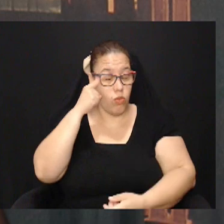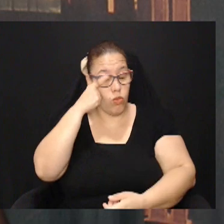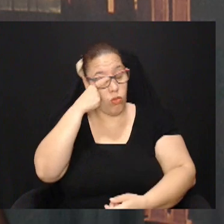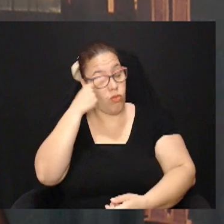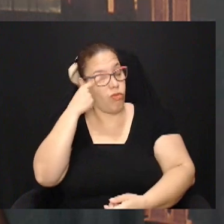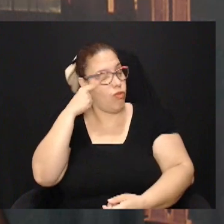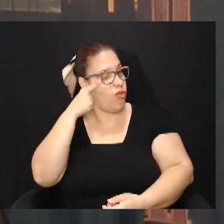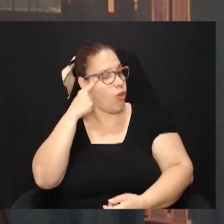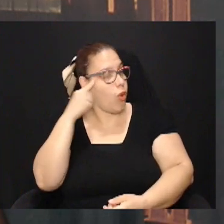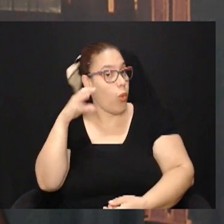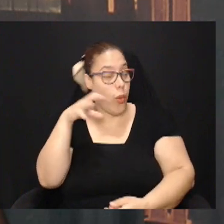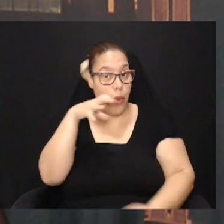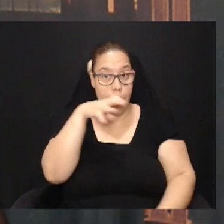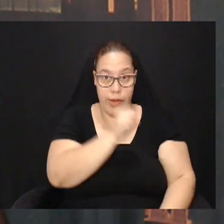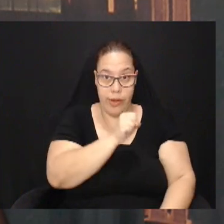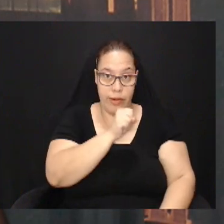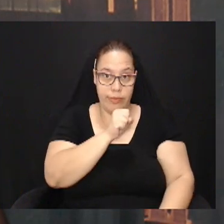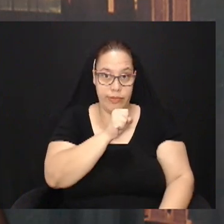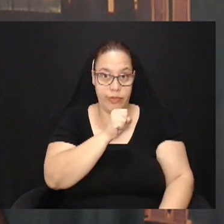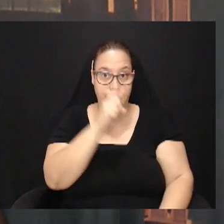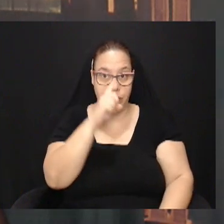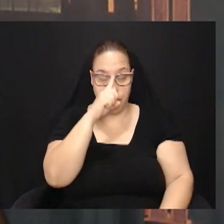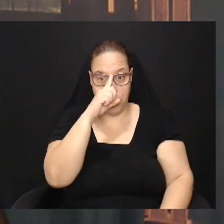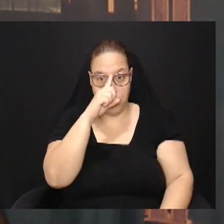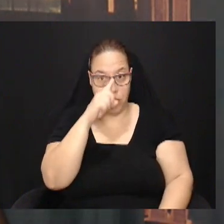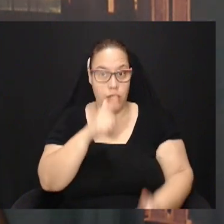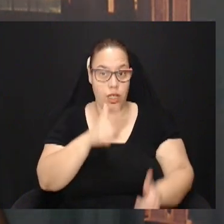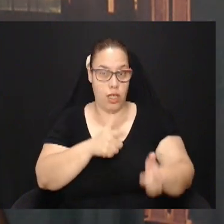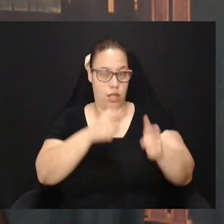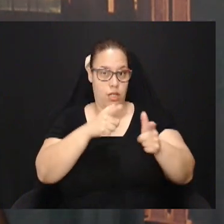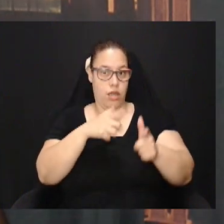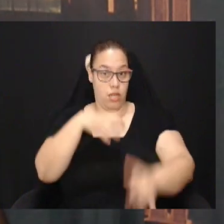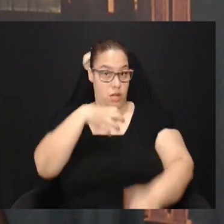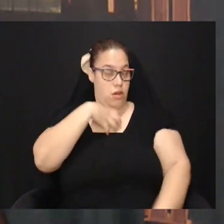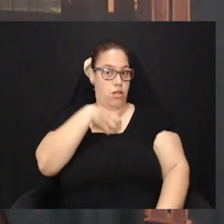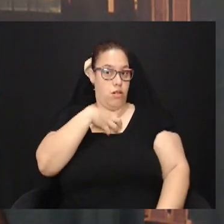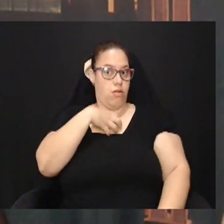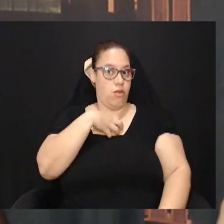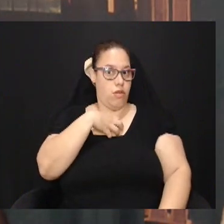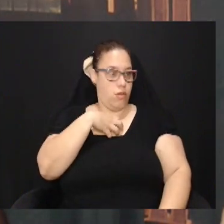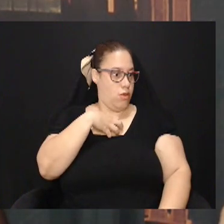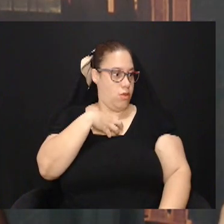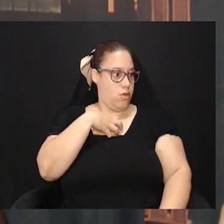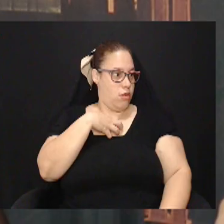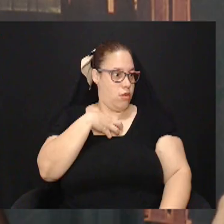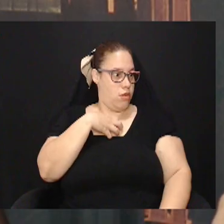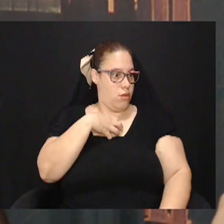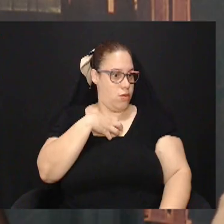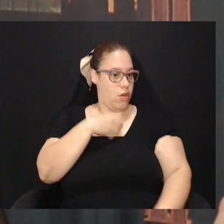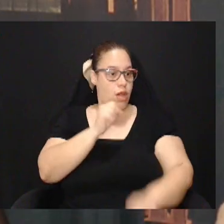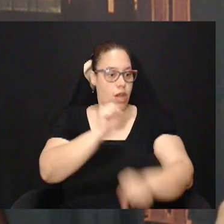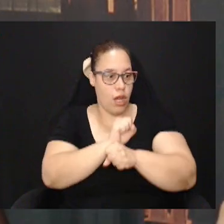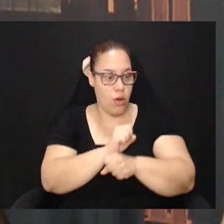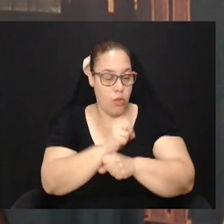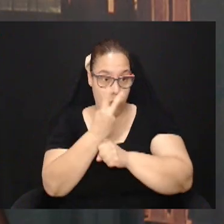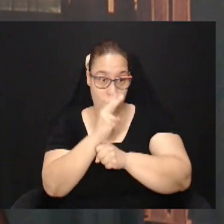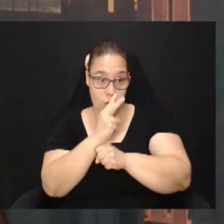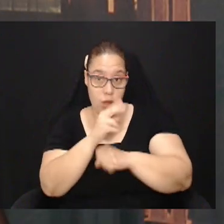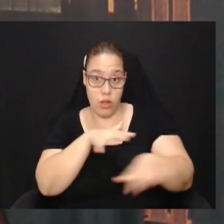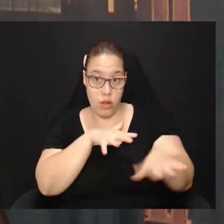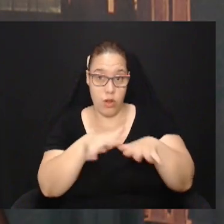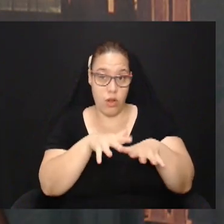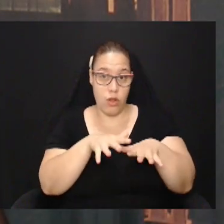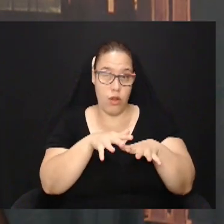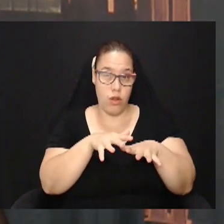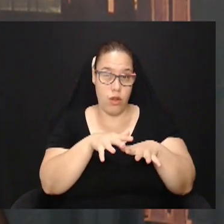rápido. Então, se eu escuto um barulho de tiro, eu preciso reagir, eu preciso dar ação rápida. Peraí, o segundo momento é a via longa. Será